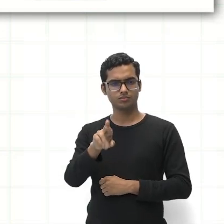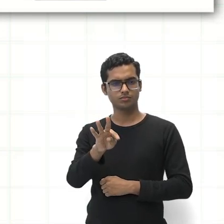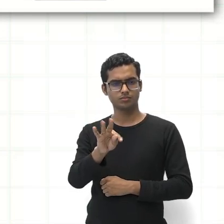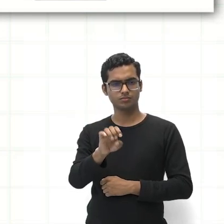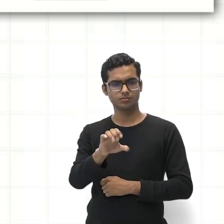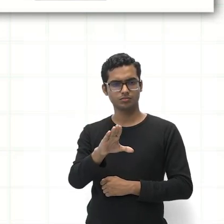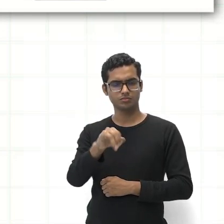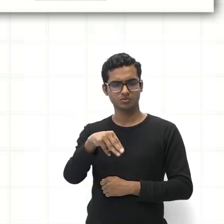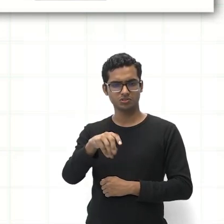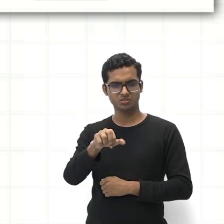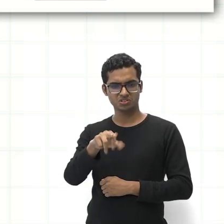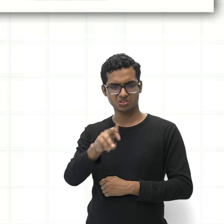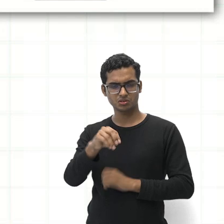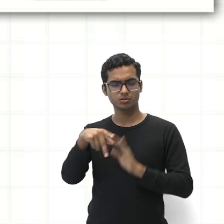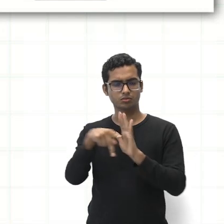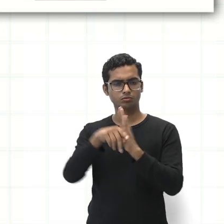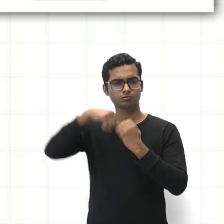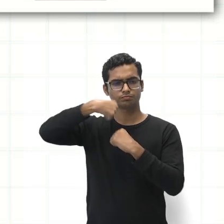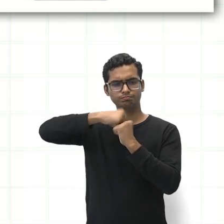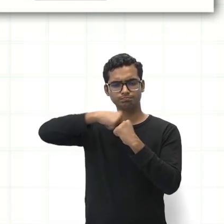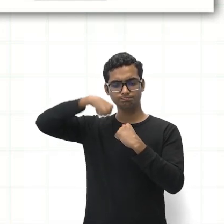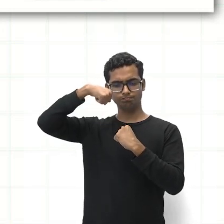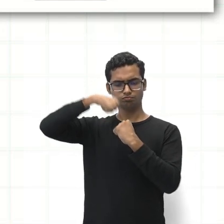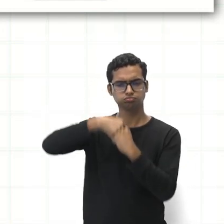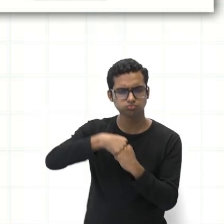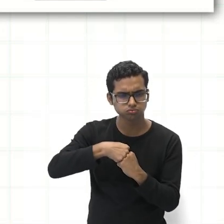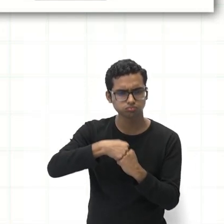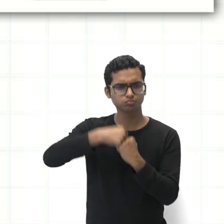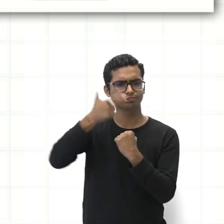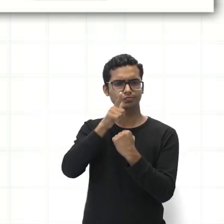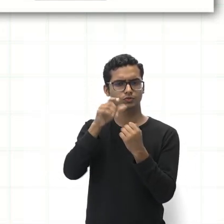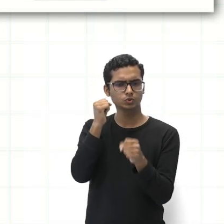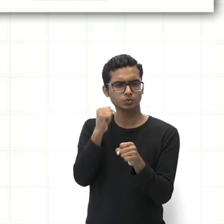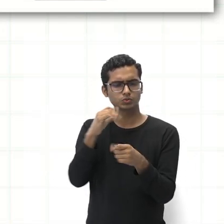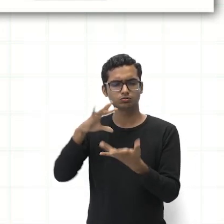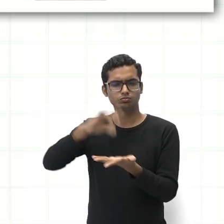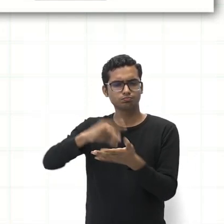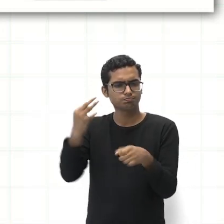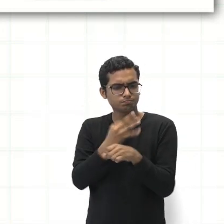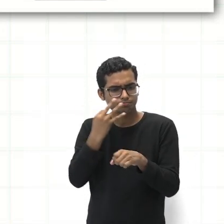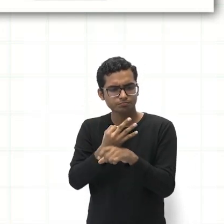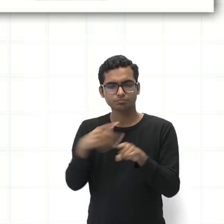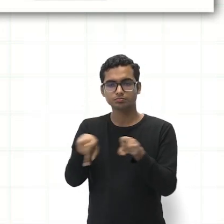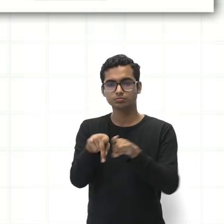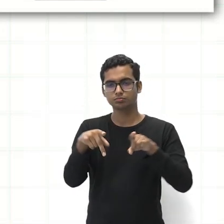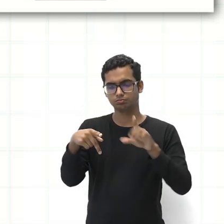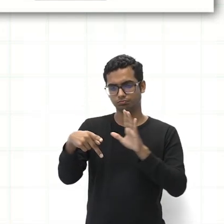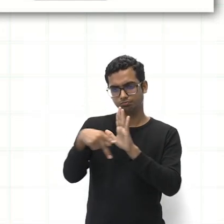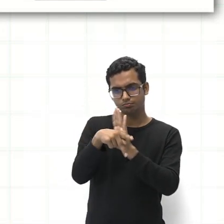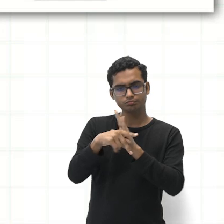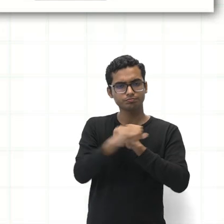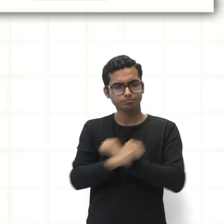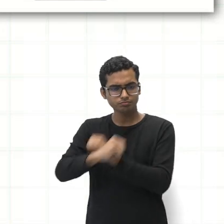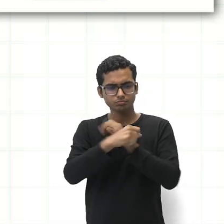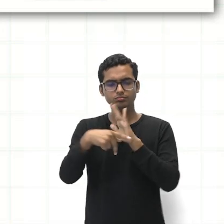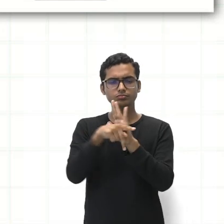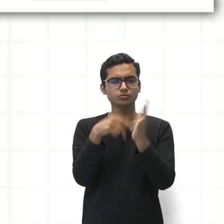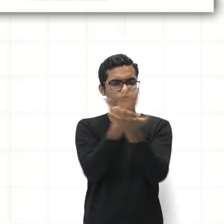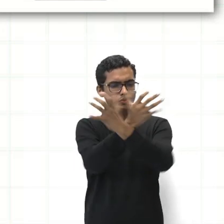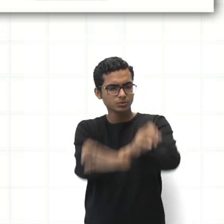articulações absorvem o impacto e o estresse dos movimentos, protegendo os nossos ossos